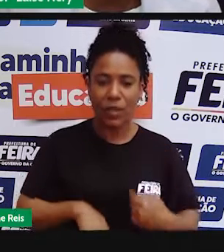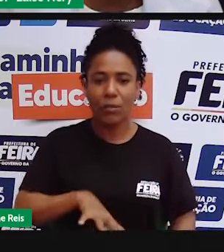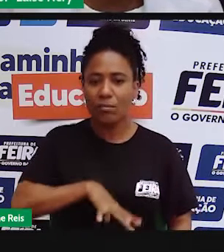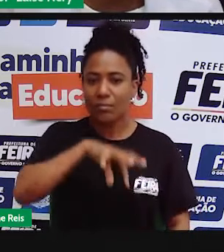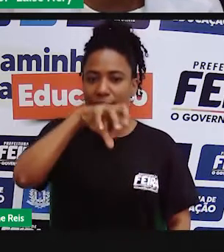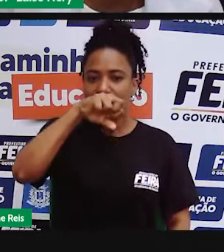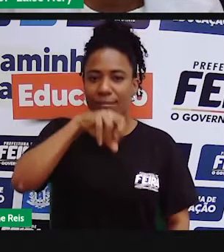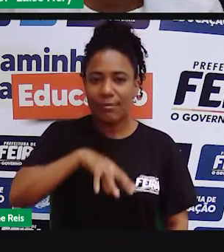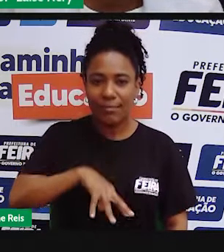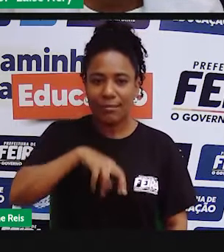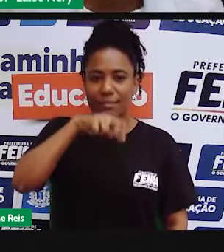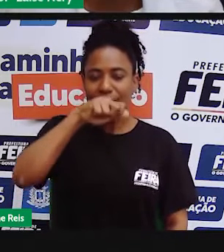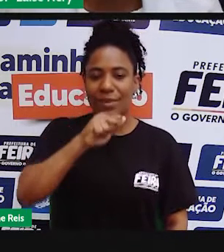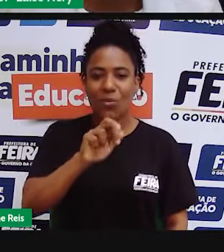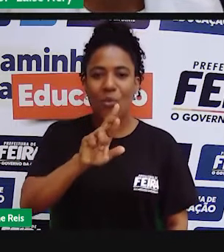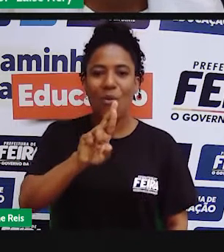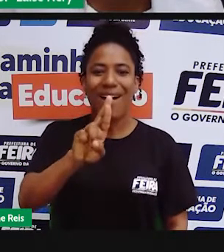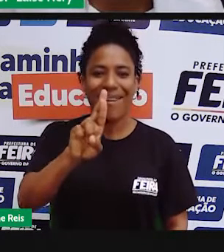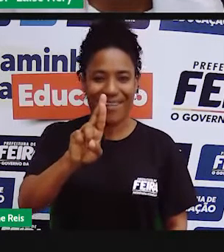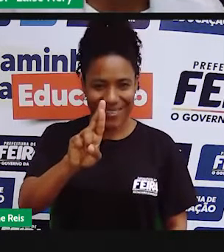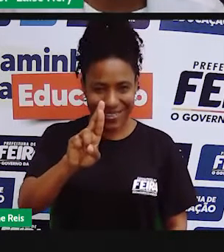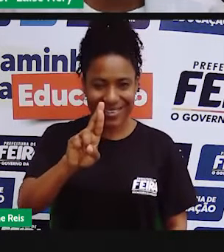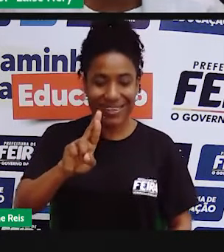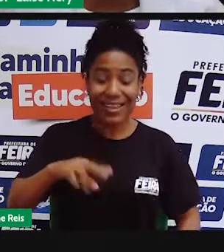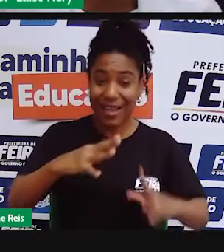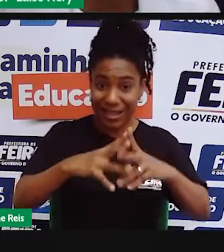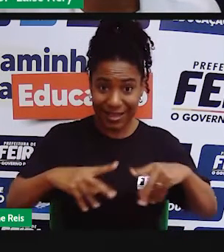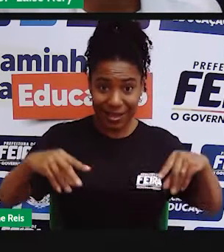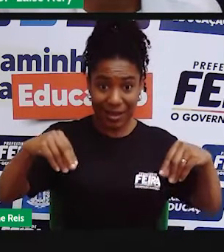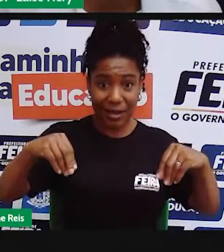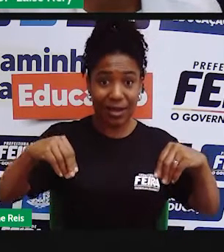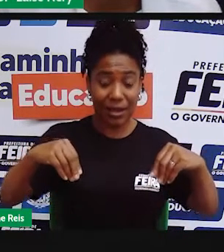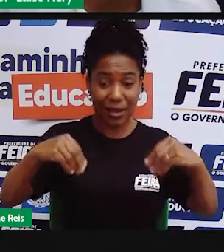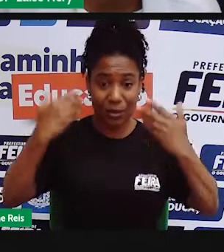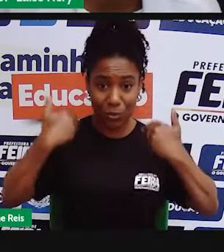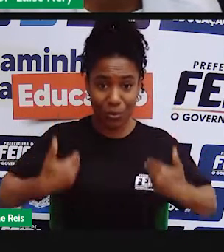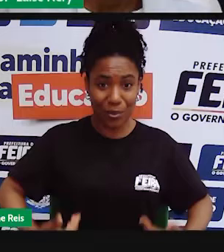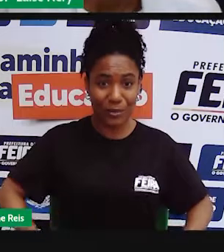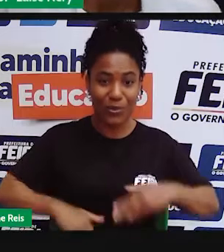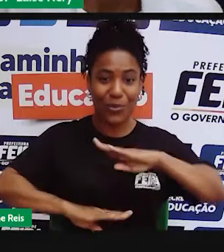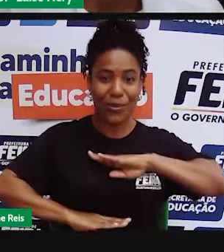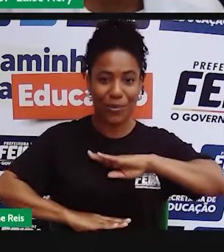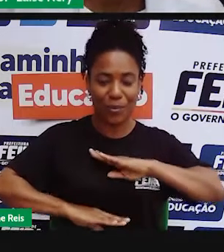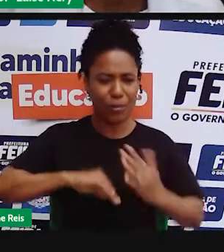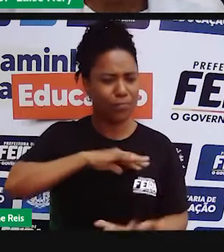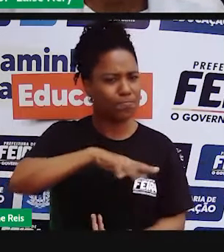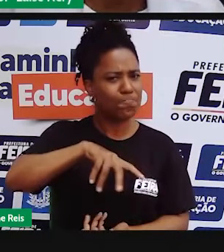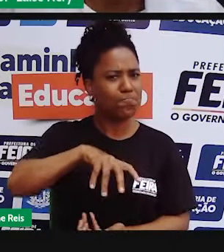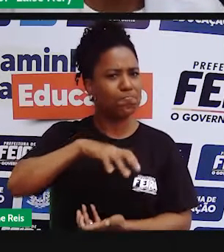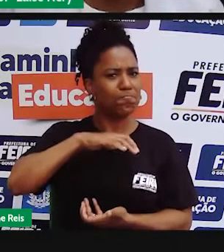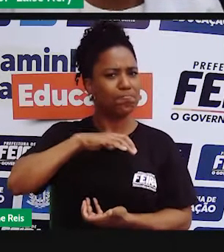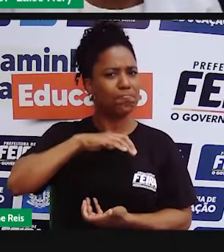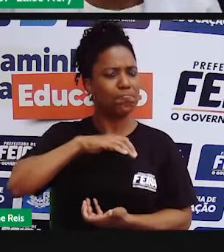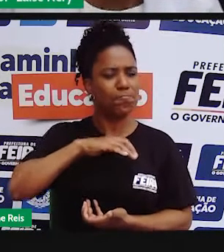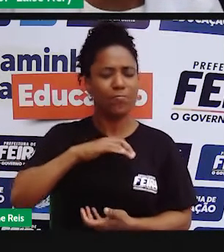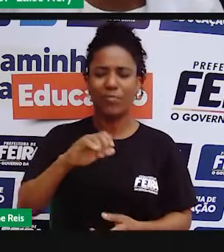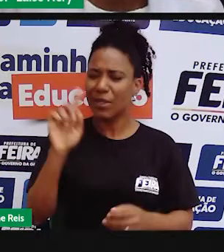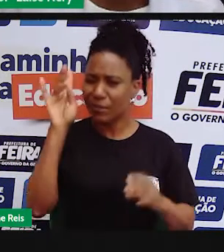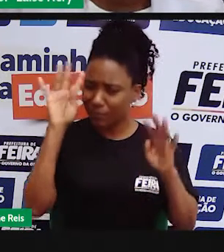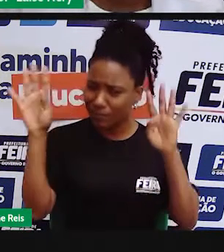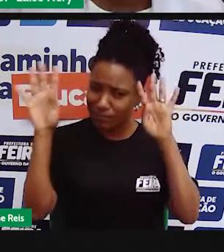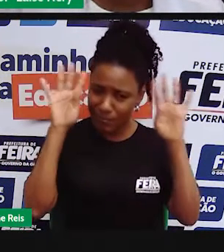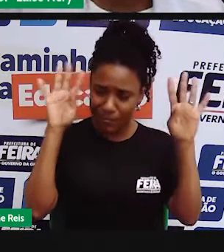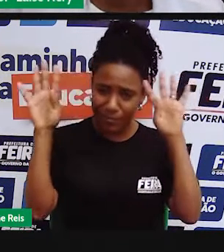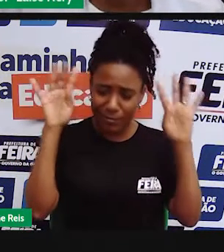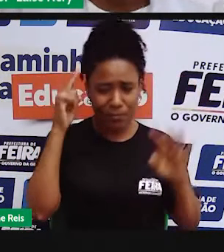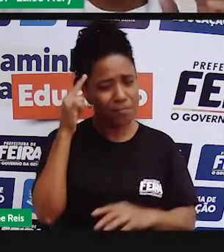nossa respiração. A terra é o nosso corpo. Vou deixar essa frase aí para você refletir